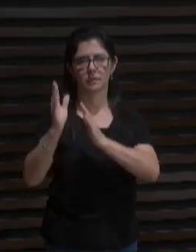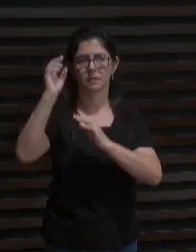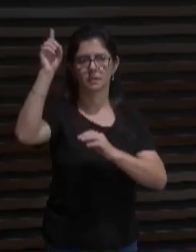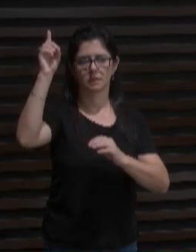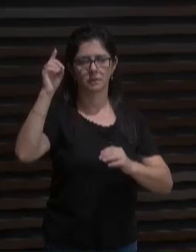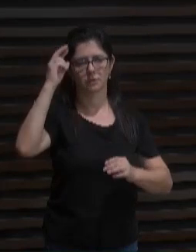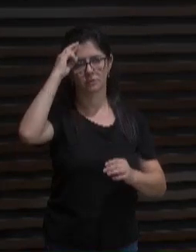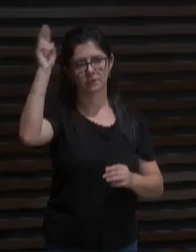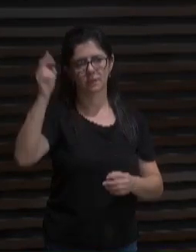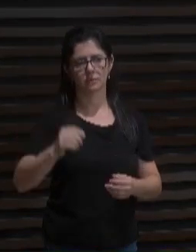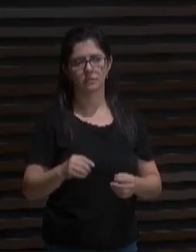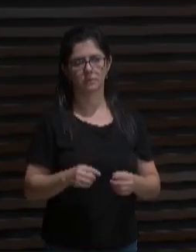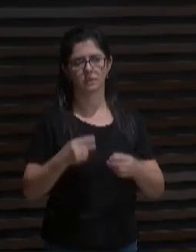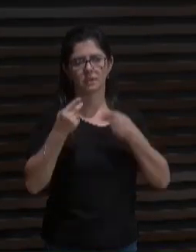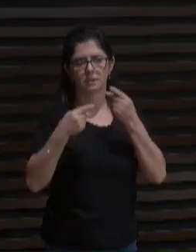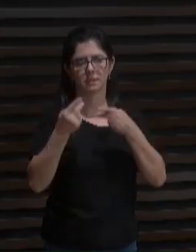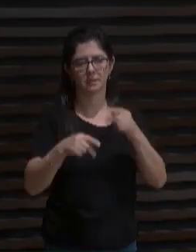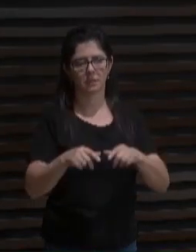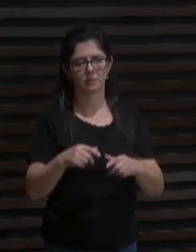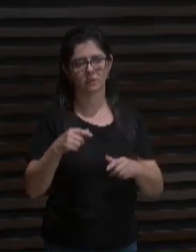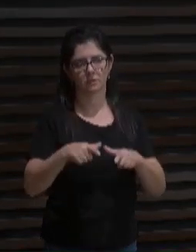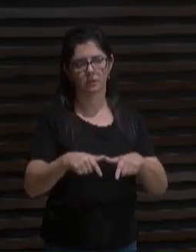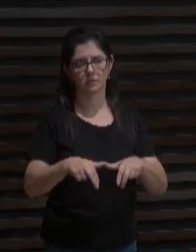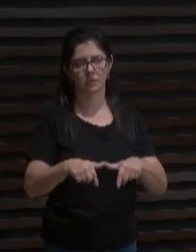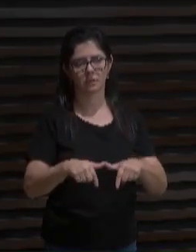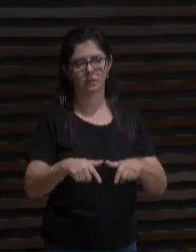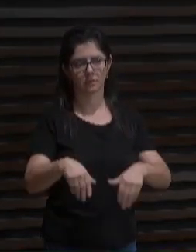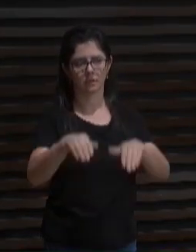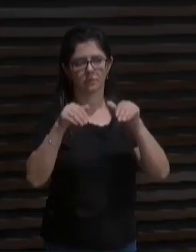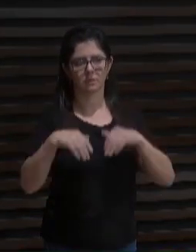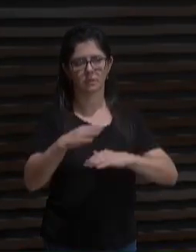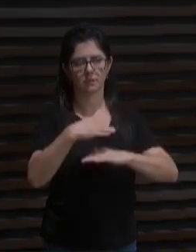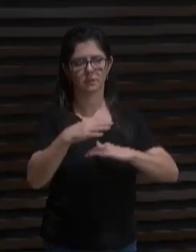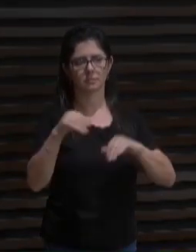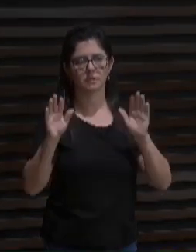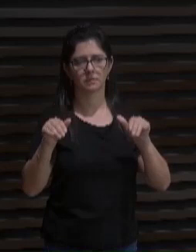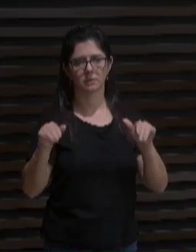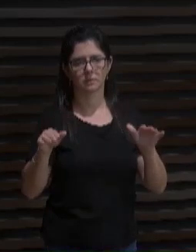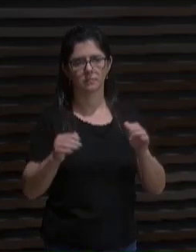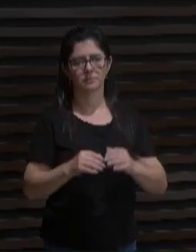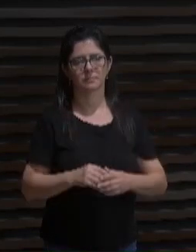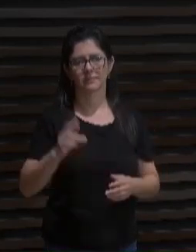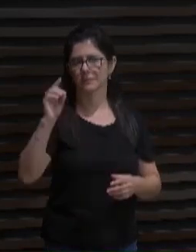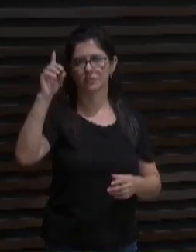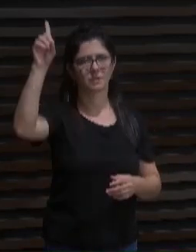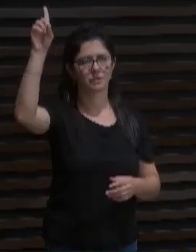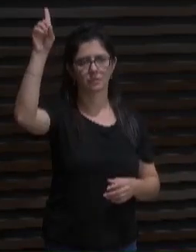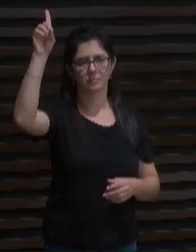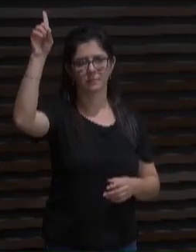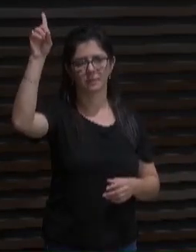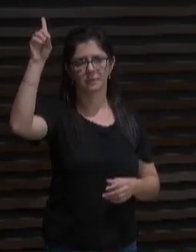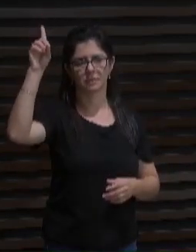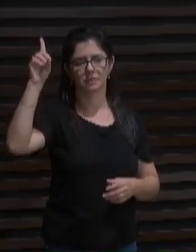dizendo: ó Senhor Deus de Israel, que estás entronizado acima dos querubins, tu somente és